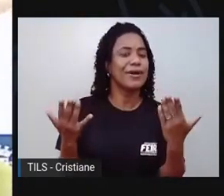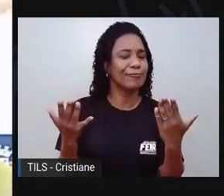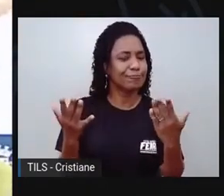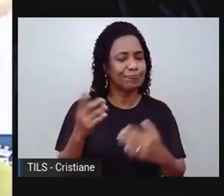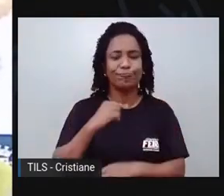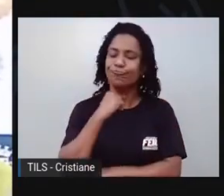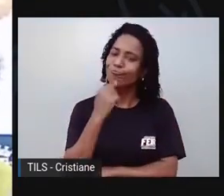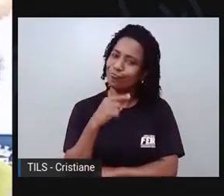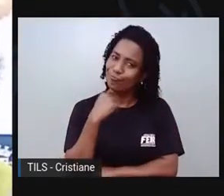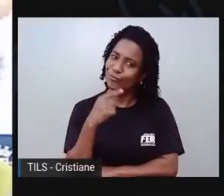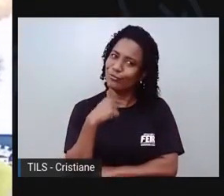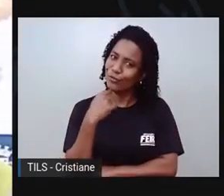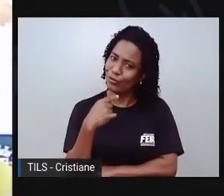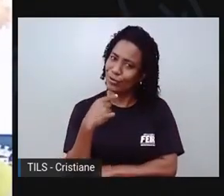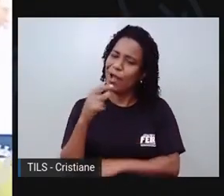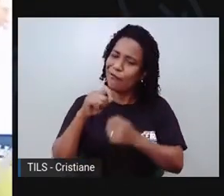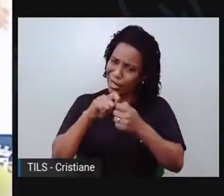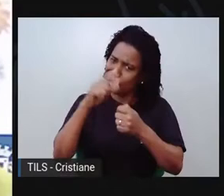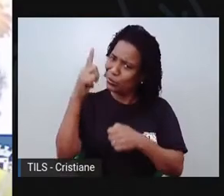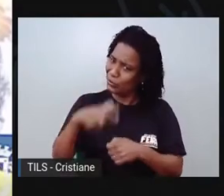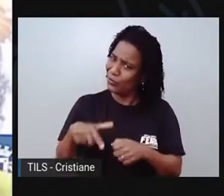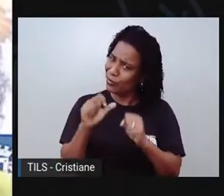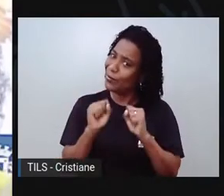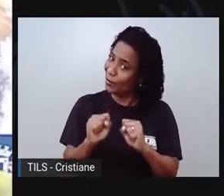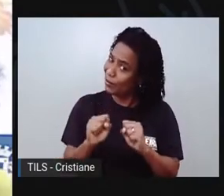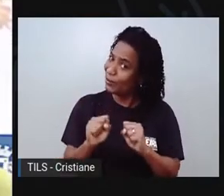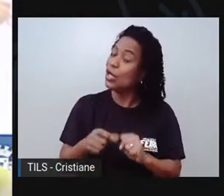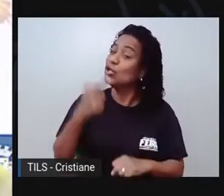para você. Você pode tocar de novo? Mais uma